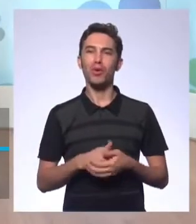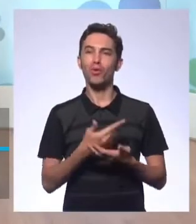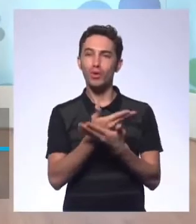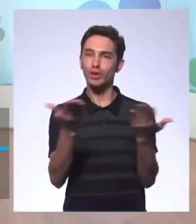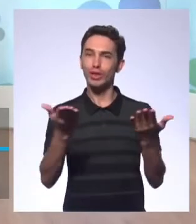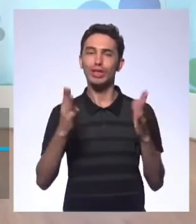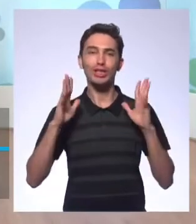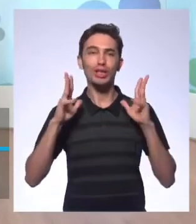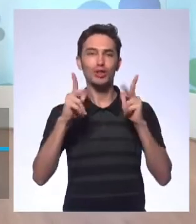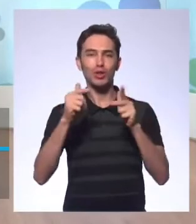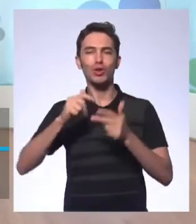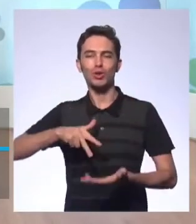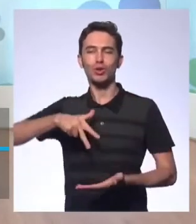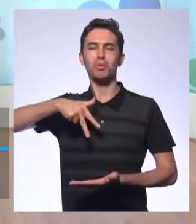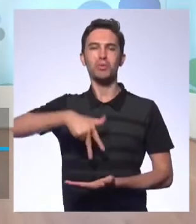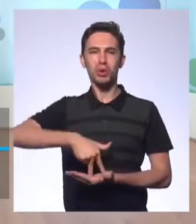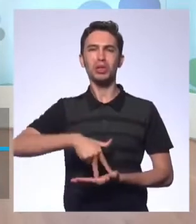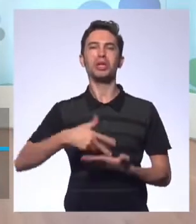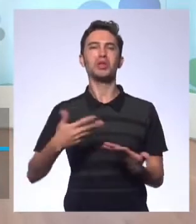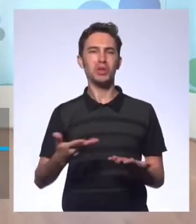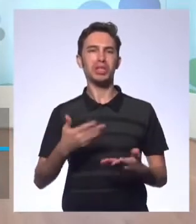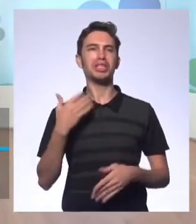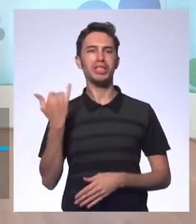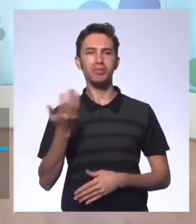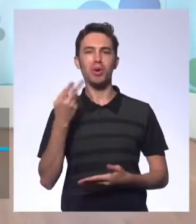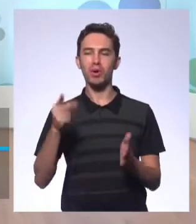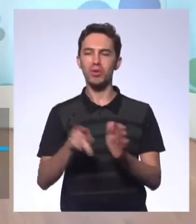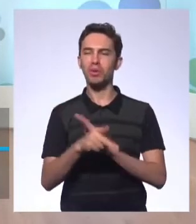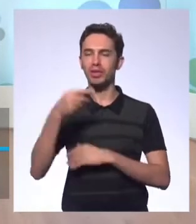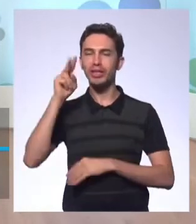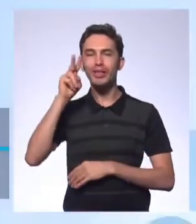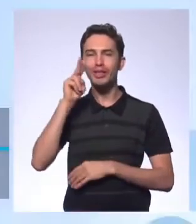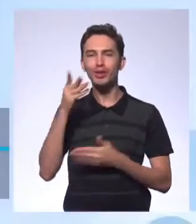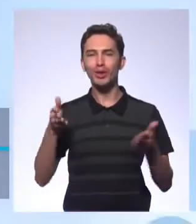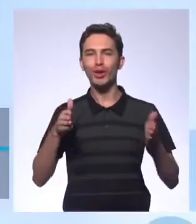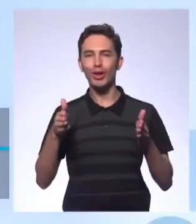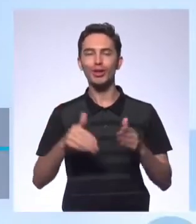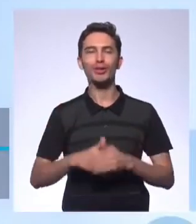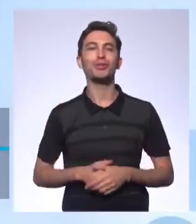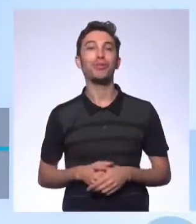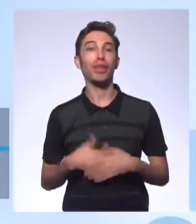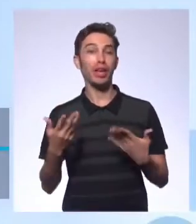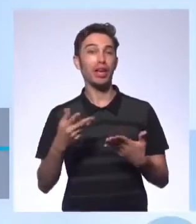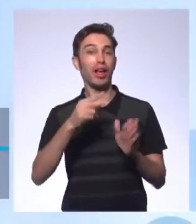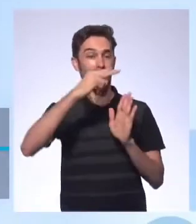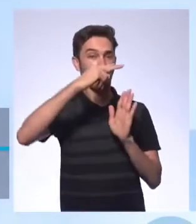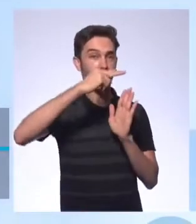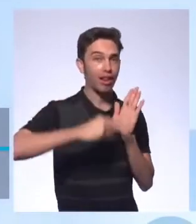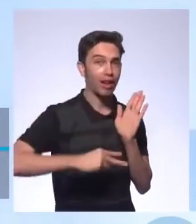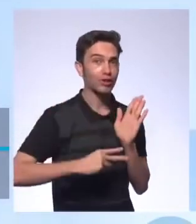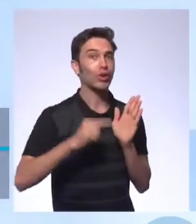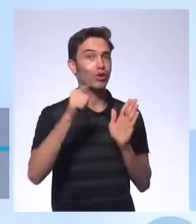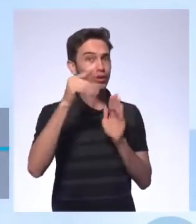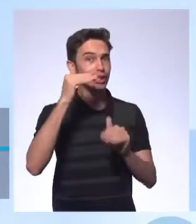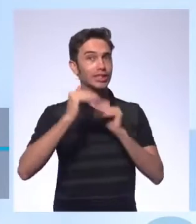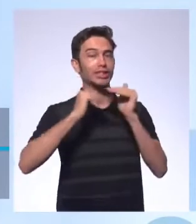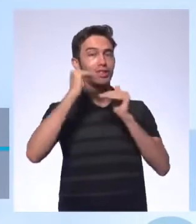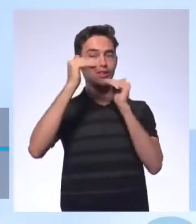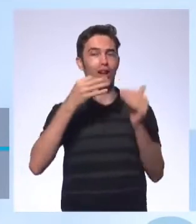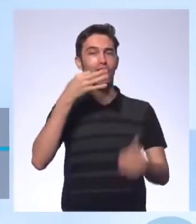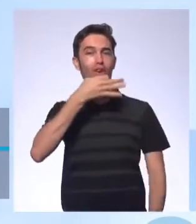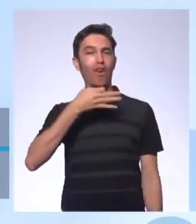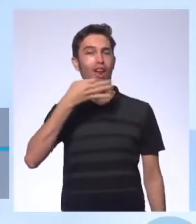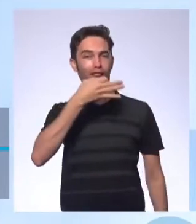os grandes protagonistas dessa história. E veja só, é através da leitura que se desenvolve a